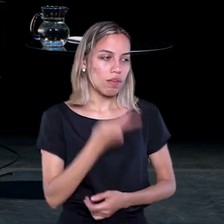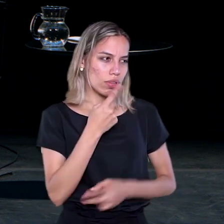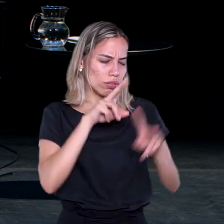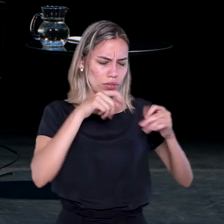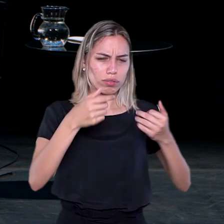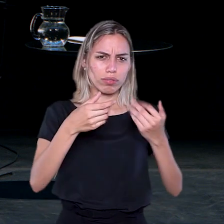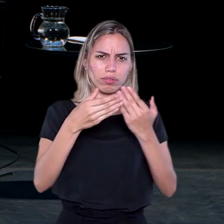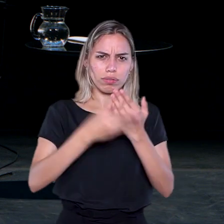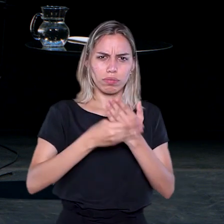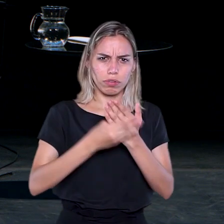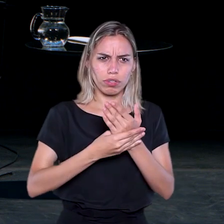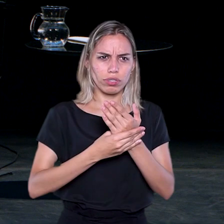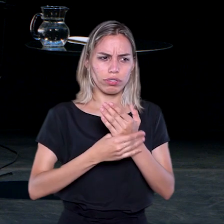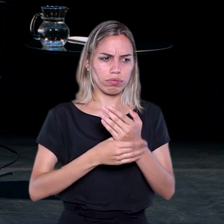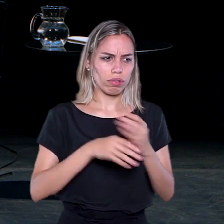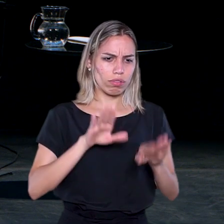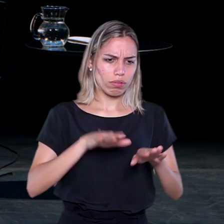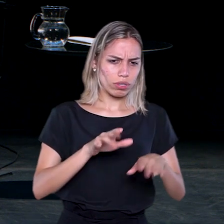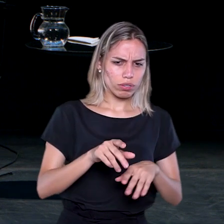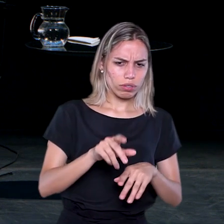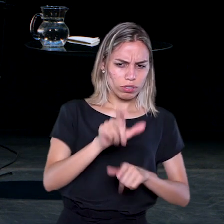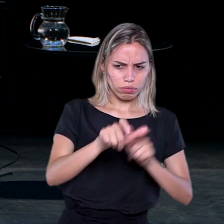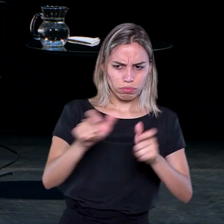repente, a gente poder trocar com o público,